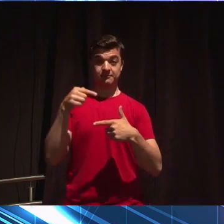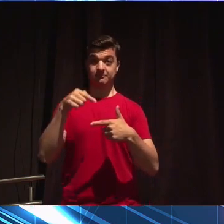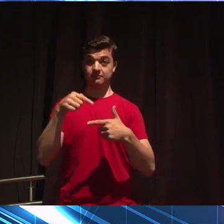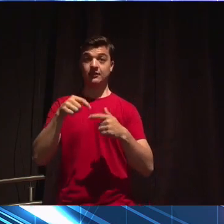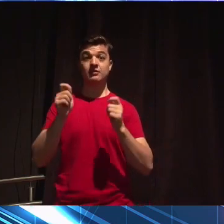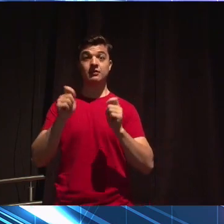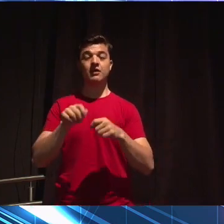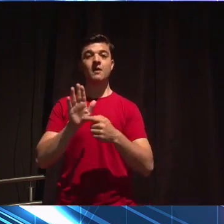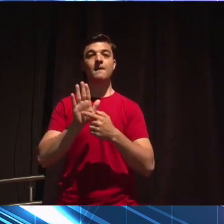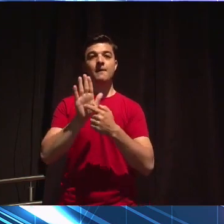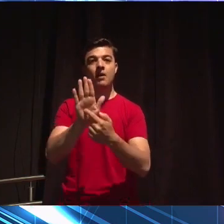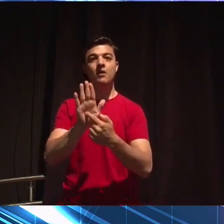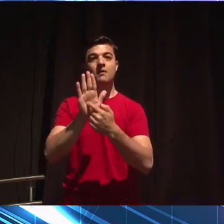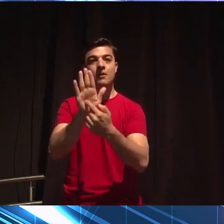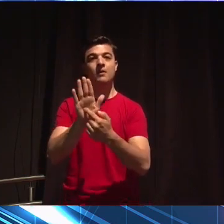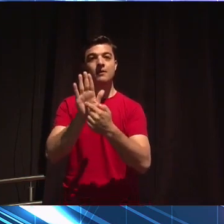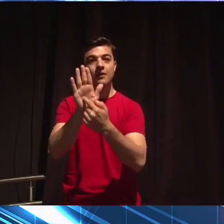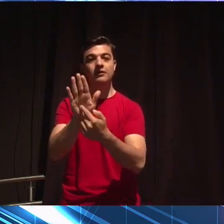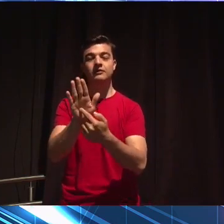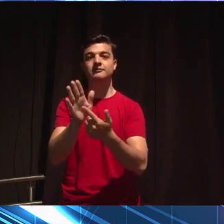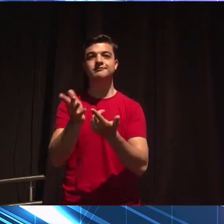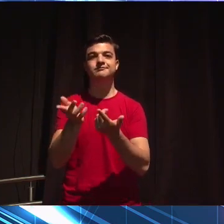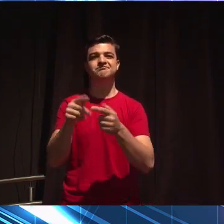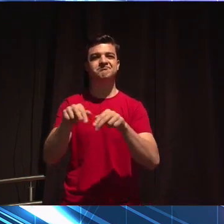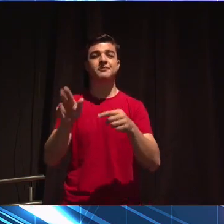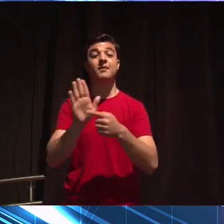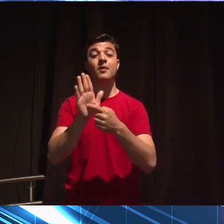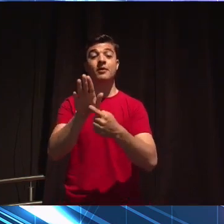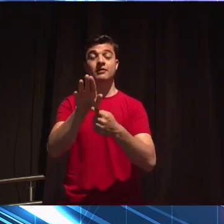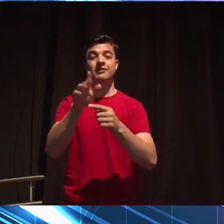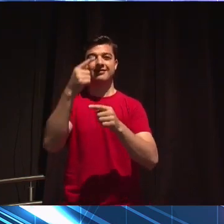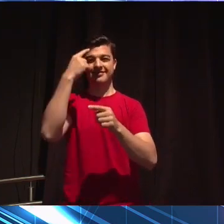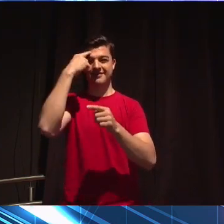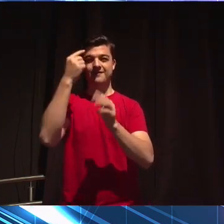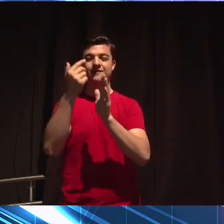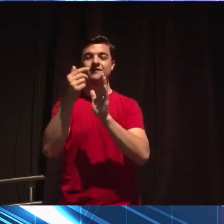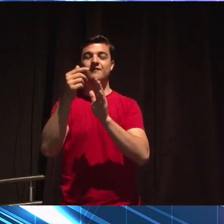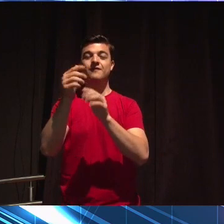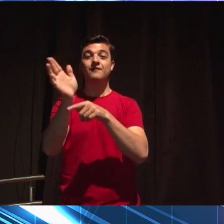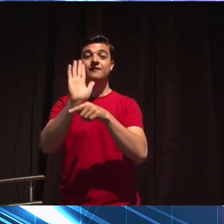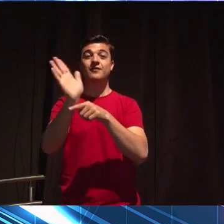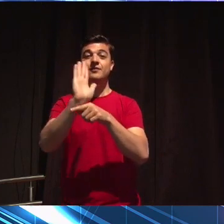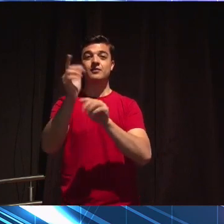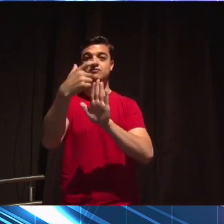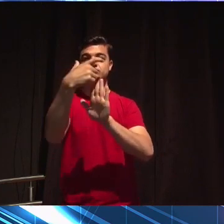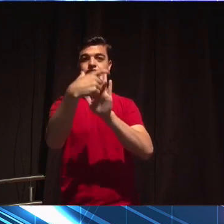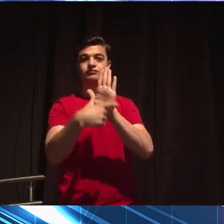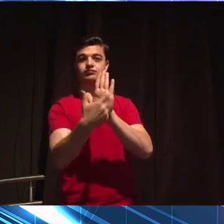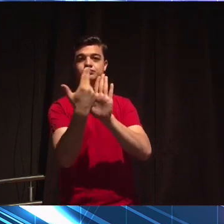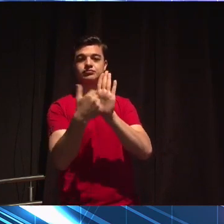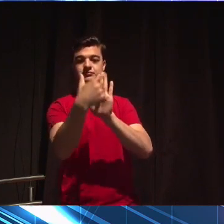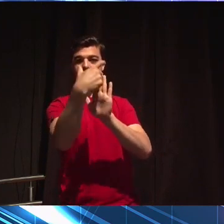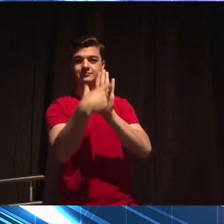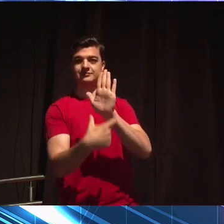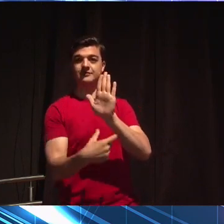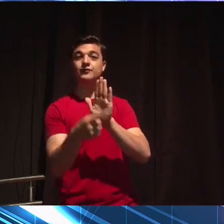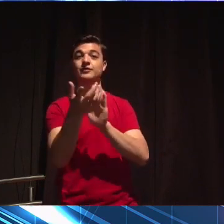mostrar para você uma capa do filme, né, aquela capinha do filme, customizada conforme as suas